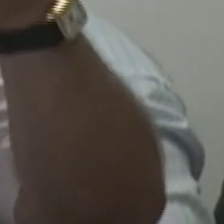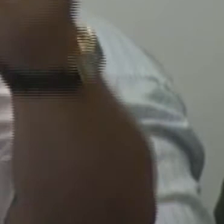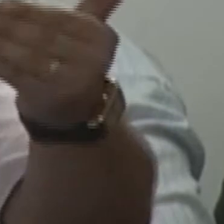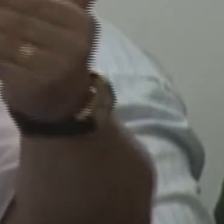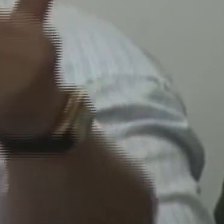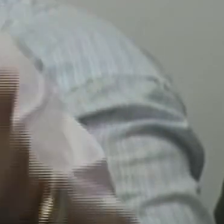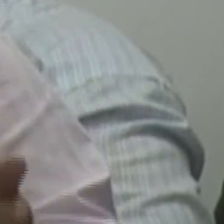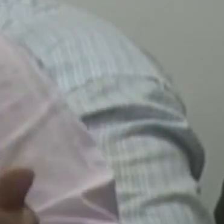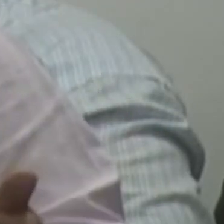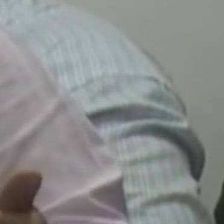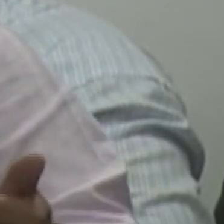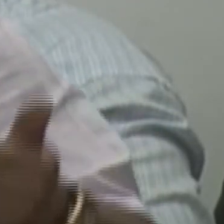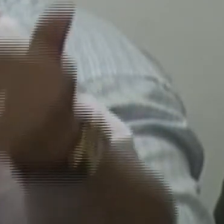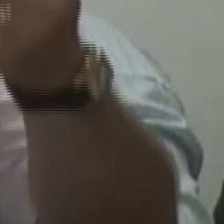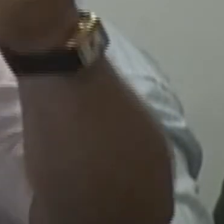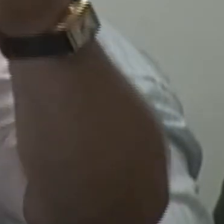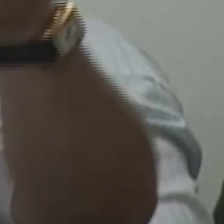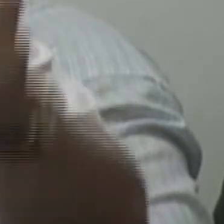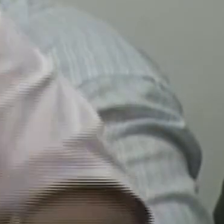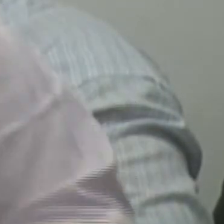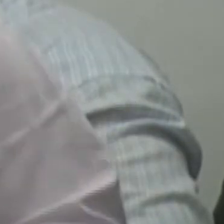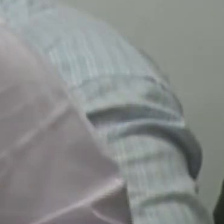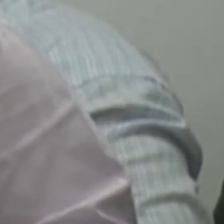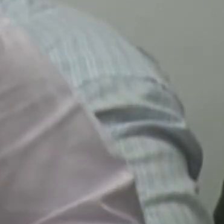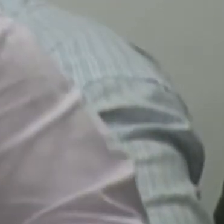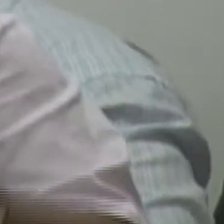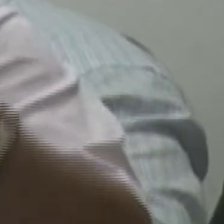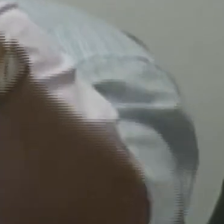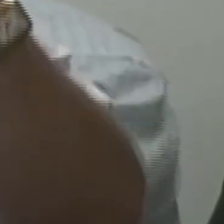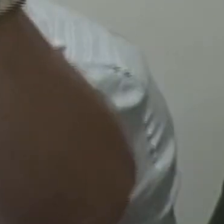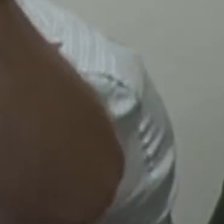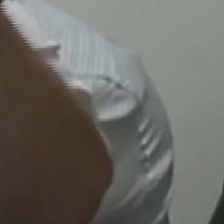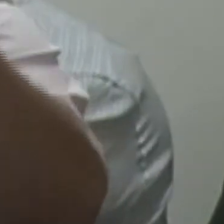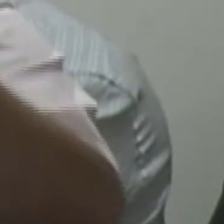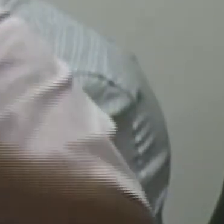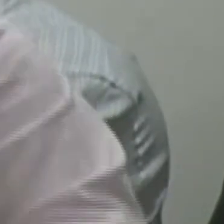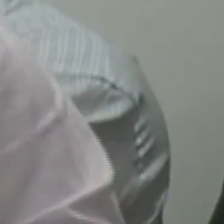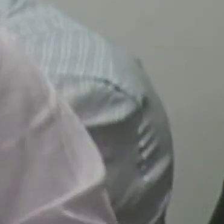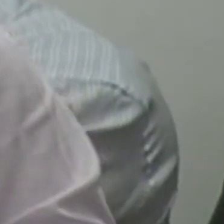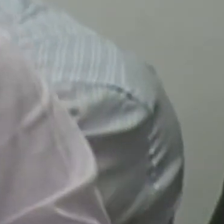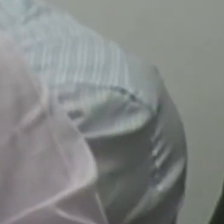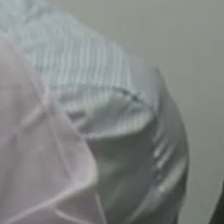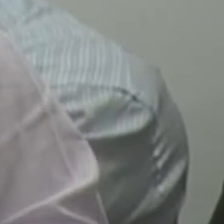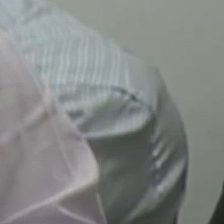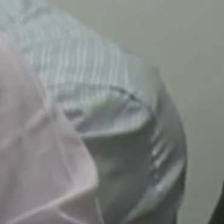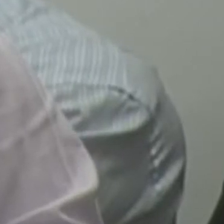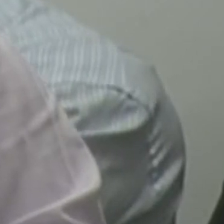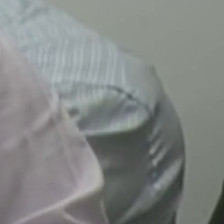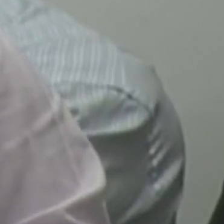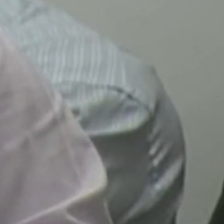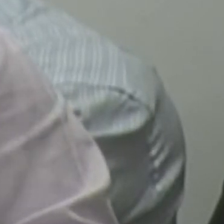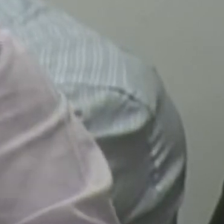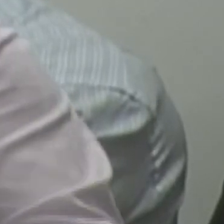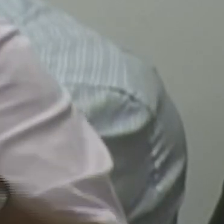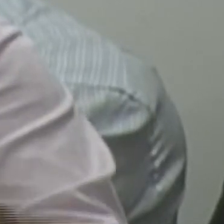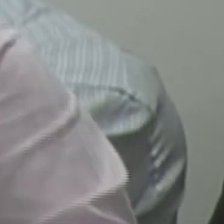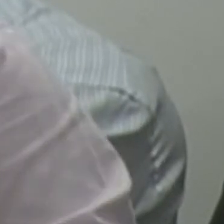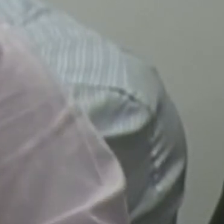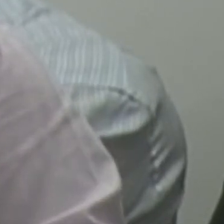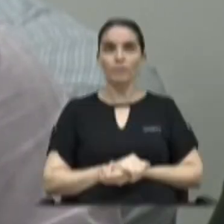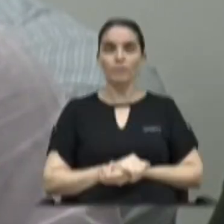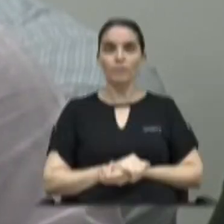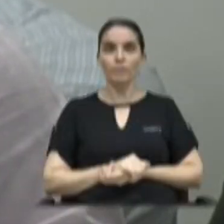cumprimentar todas as vereadoras aqui presentes, cumprimentar todas as mulheres que estão nos ouvindo esse